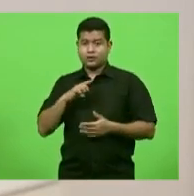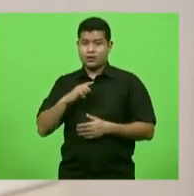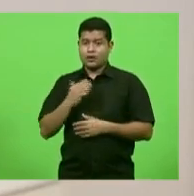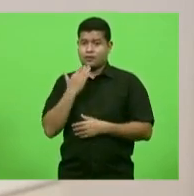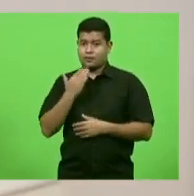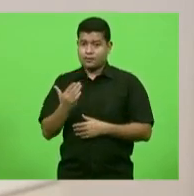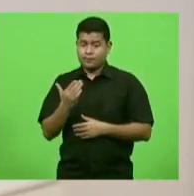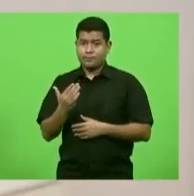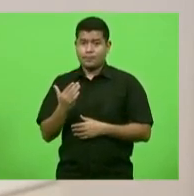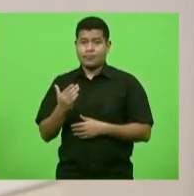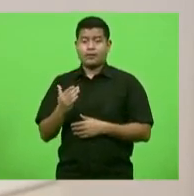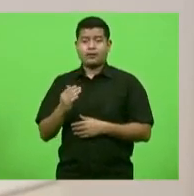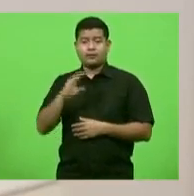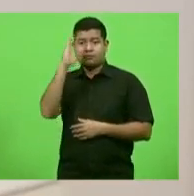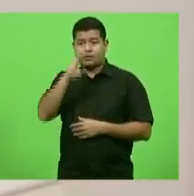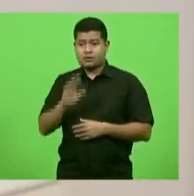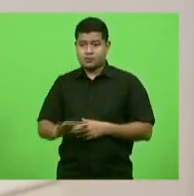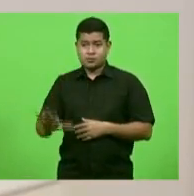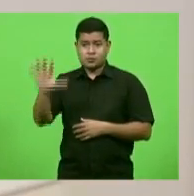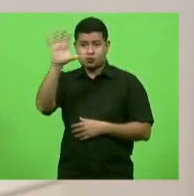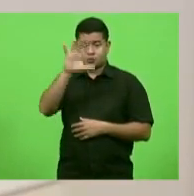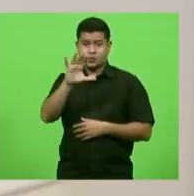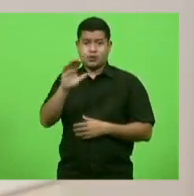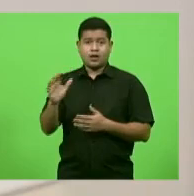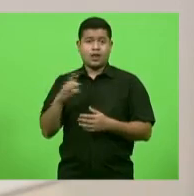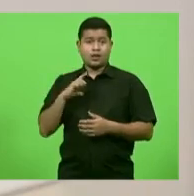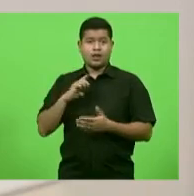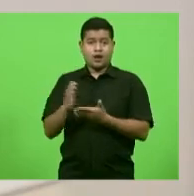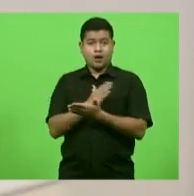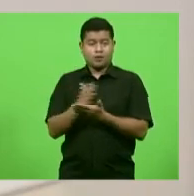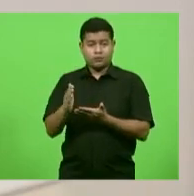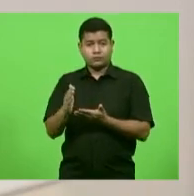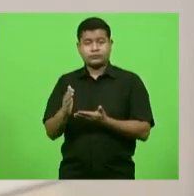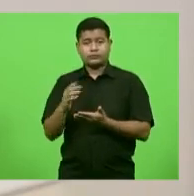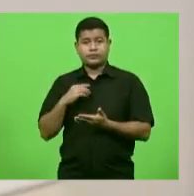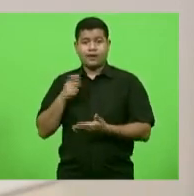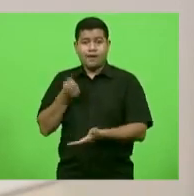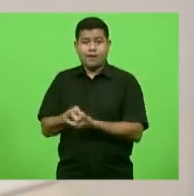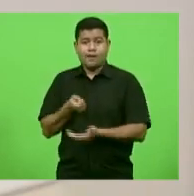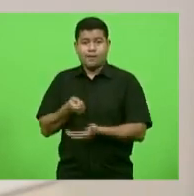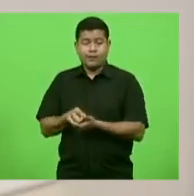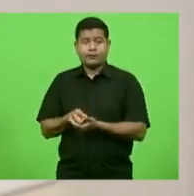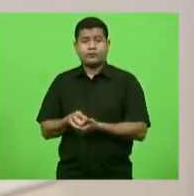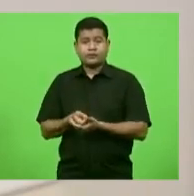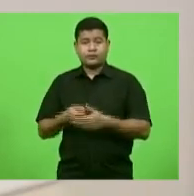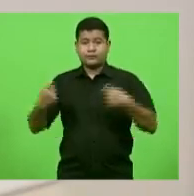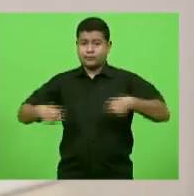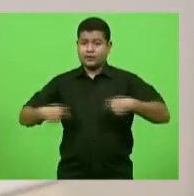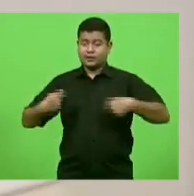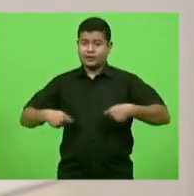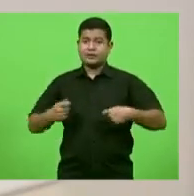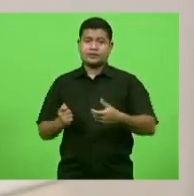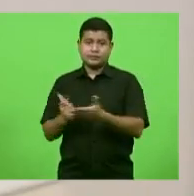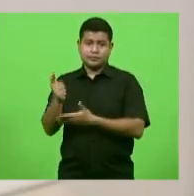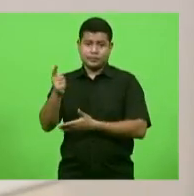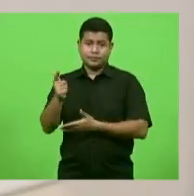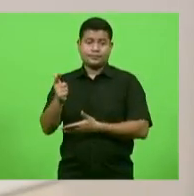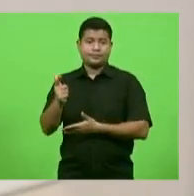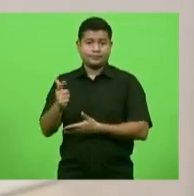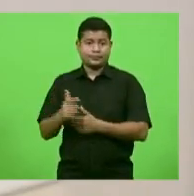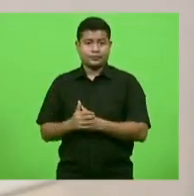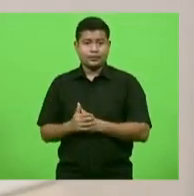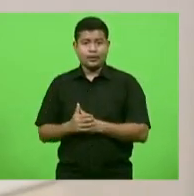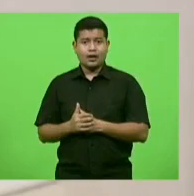em nível nacional. Temos outras que nós obrigatoriamente precisamos fazer. Foi